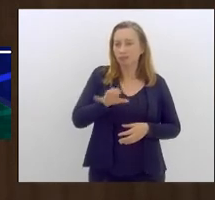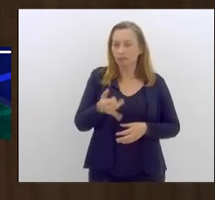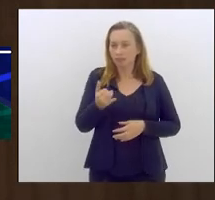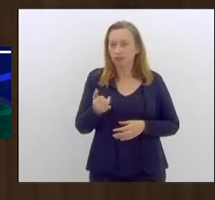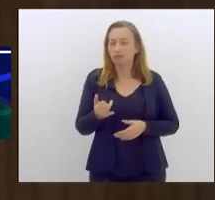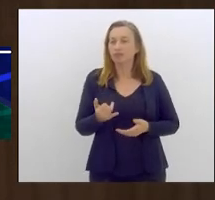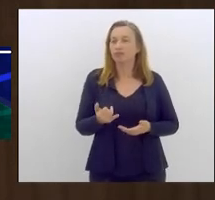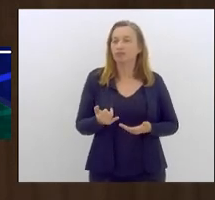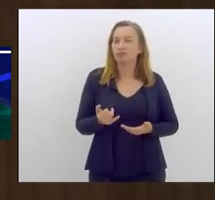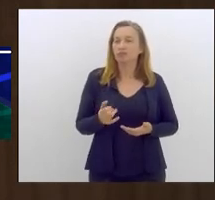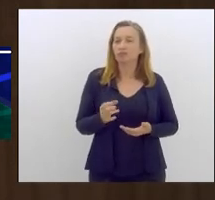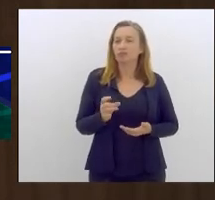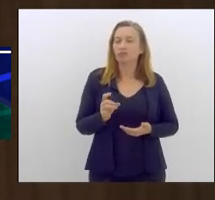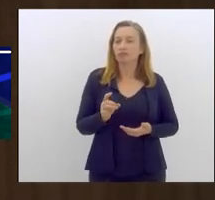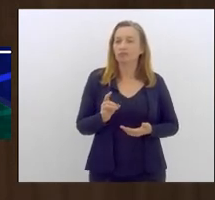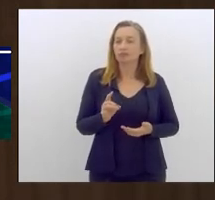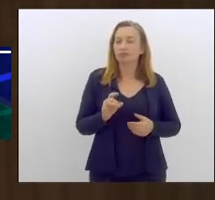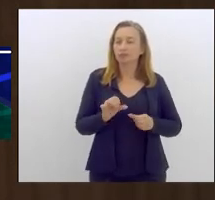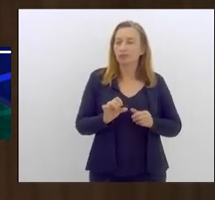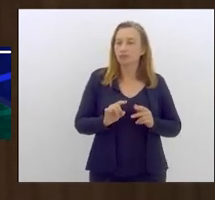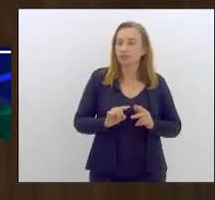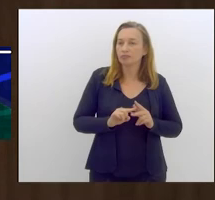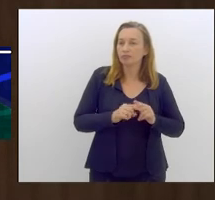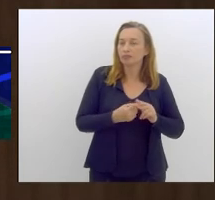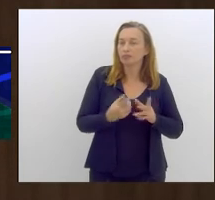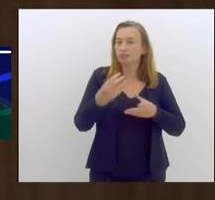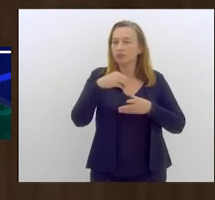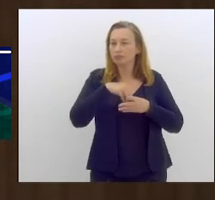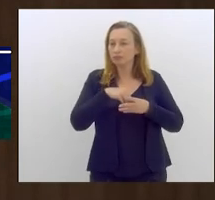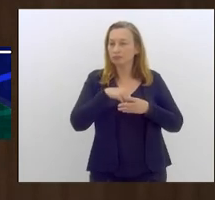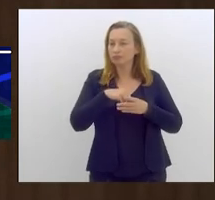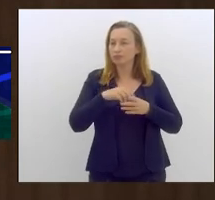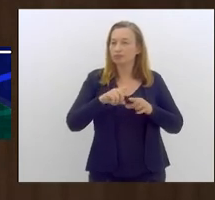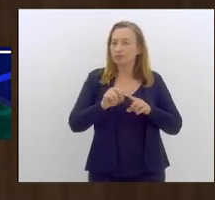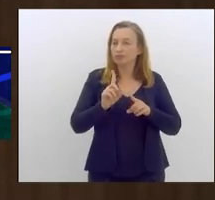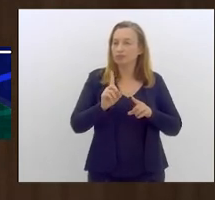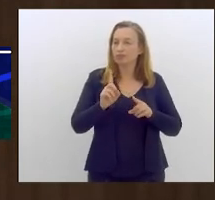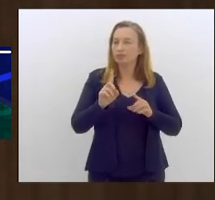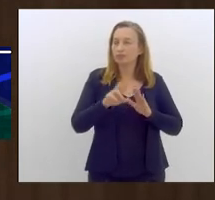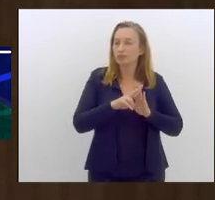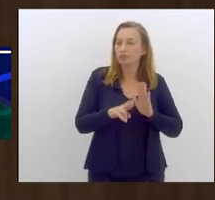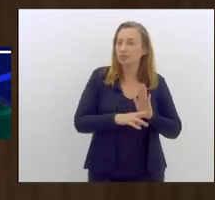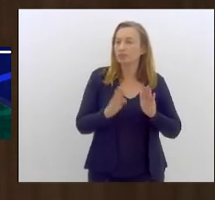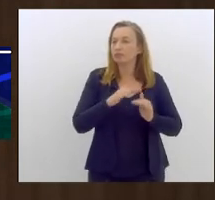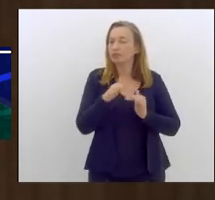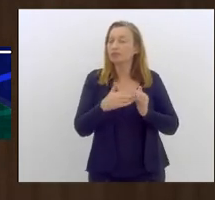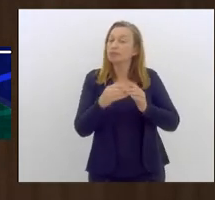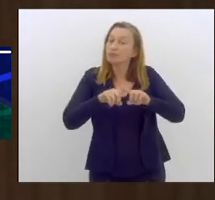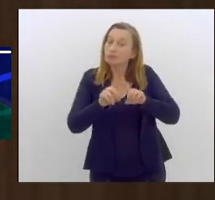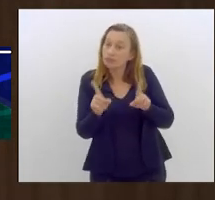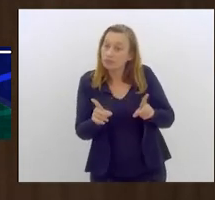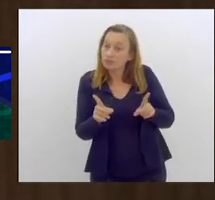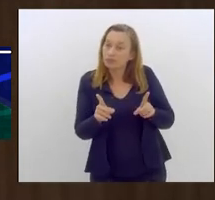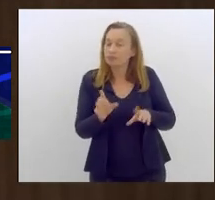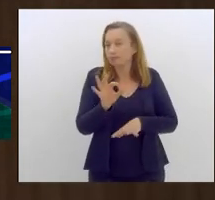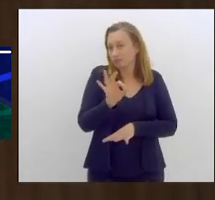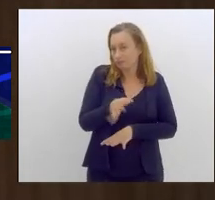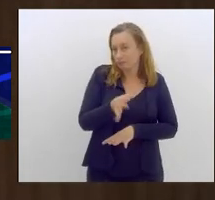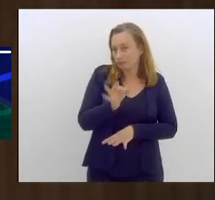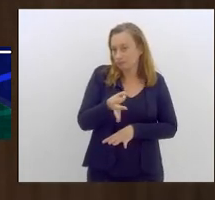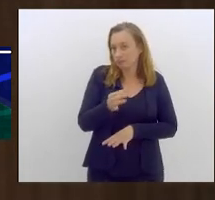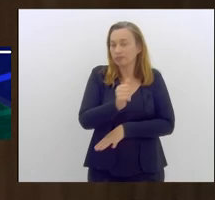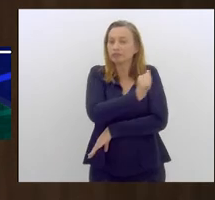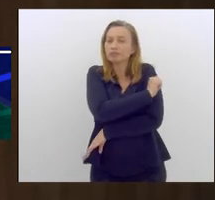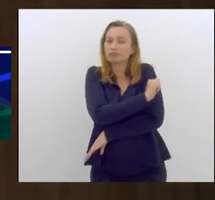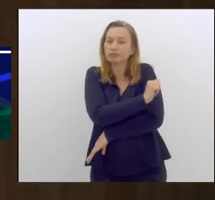apenas a mudança no regimento interno e não nas regras como um todo, mas isso certamente para o